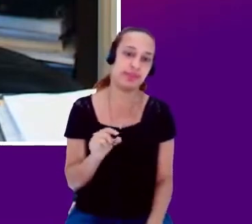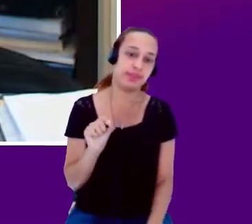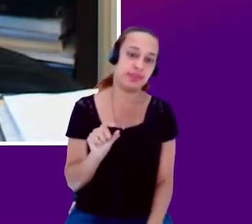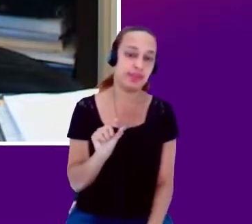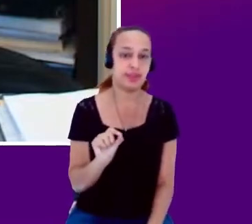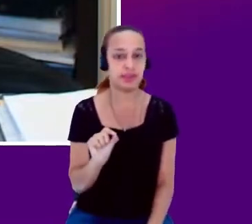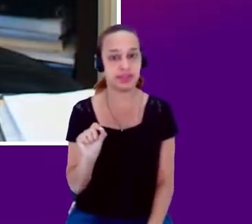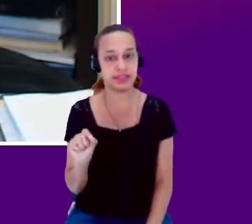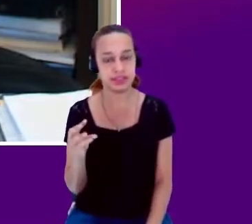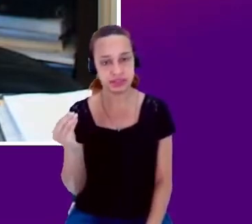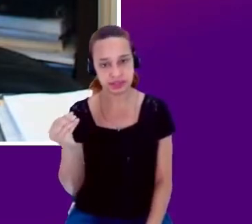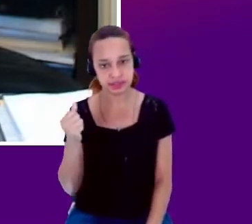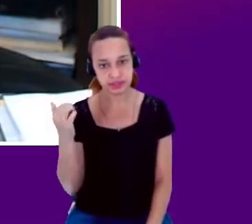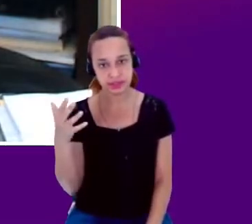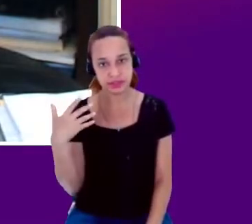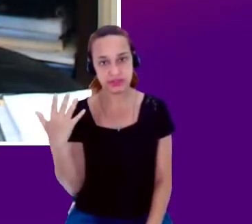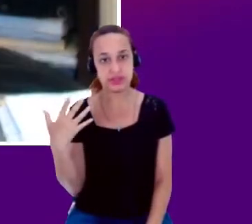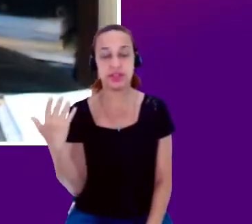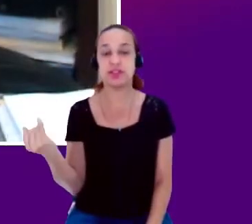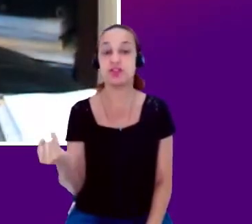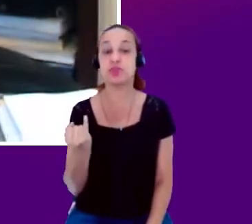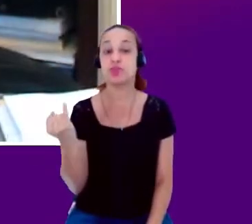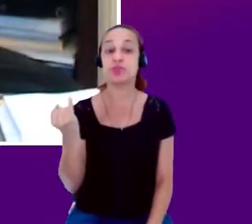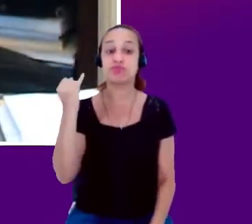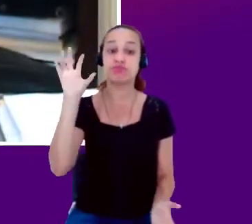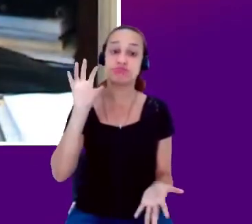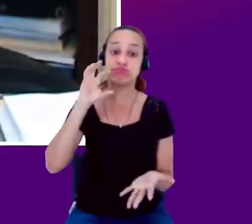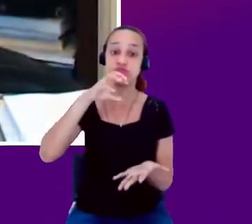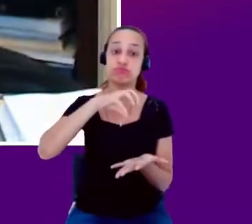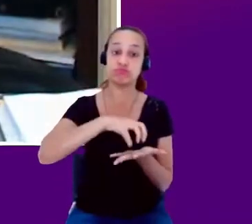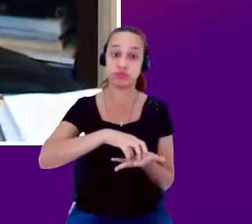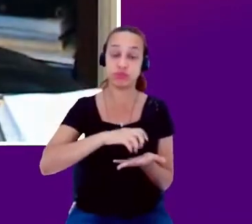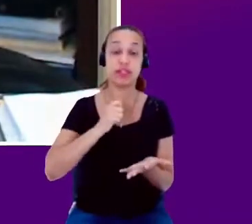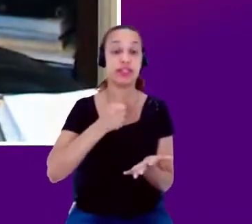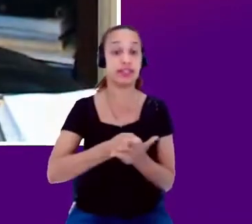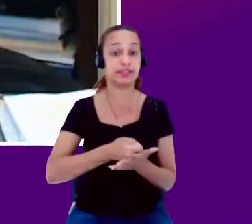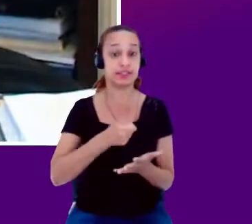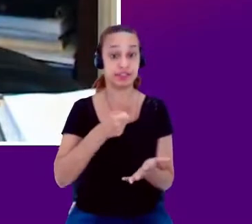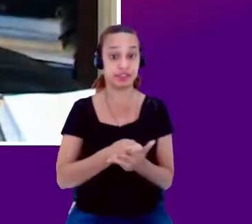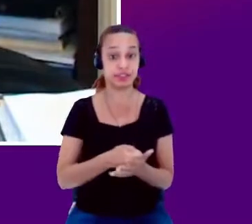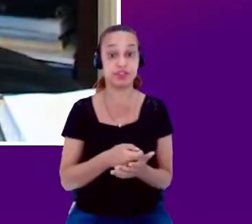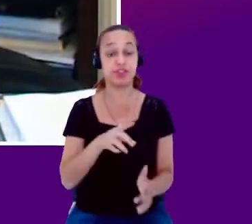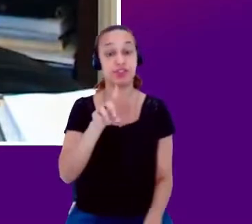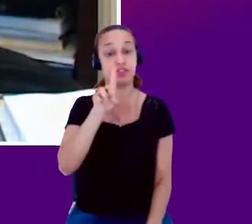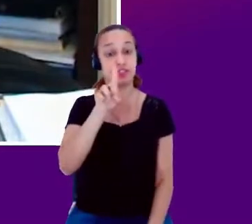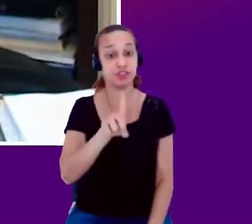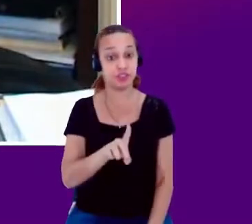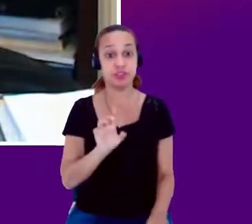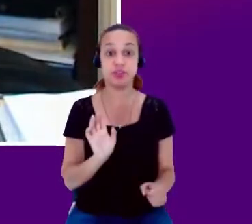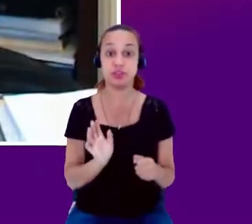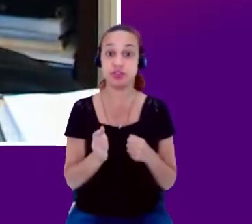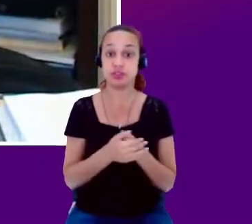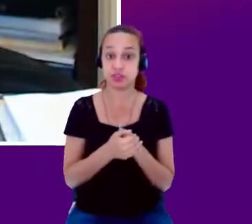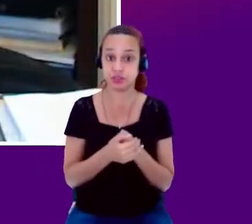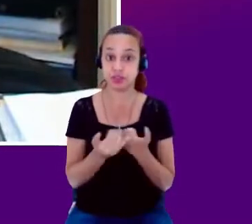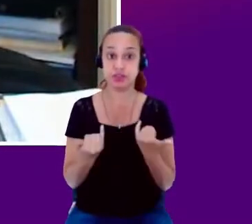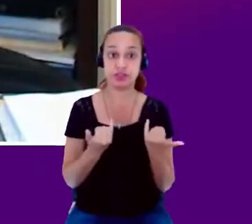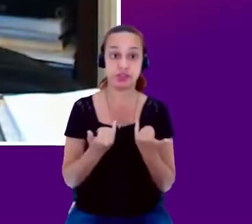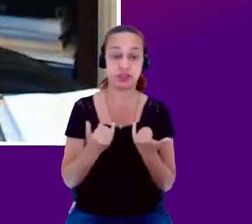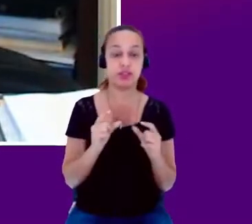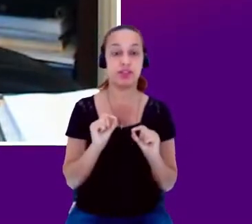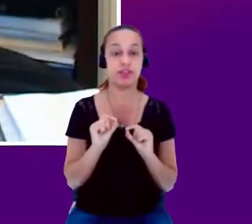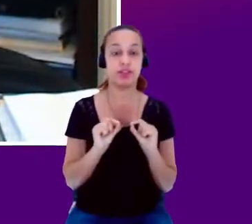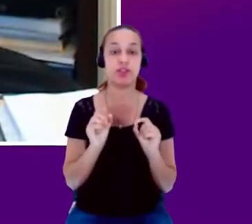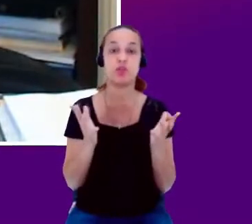essa importância central para garantir que o direito à proteção de dados não tenha um caráter meramente